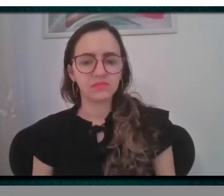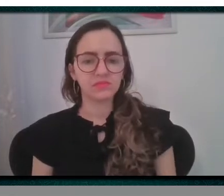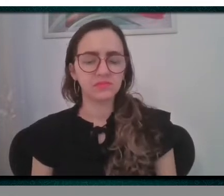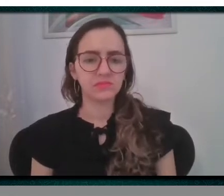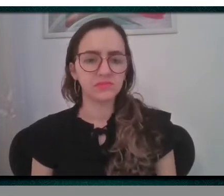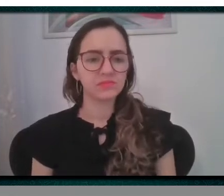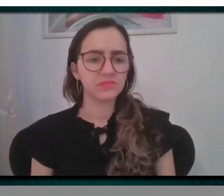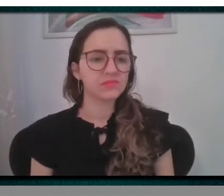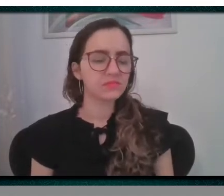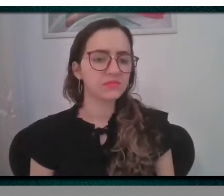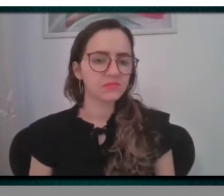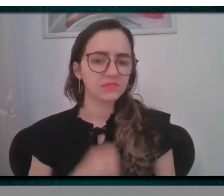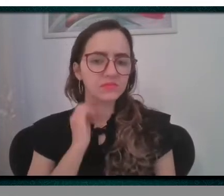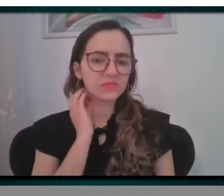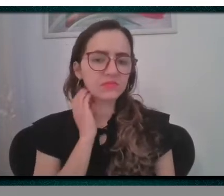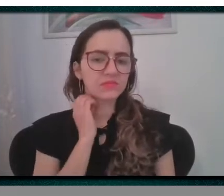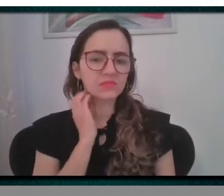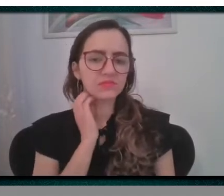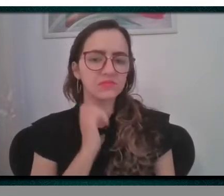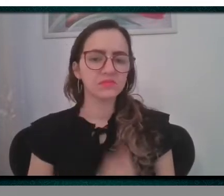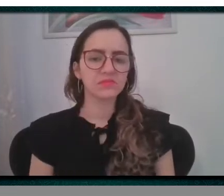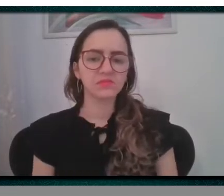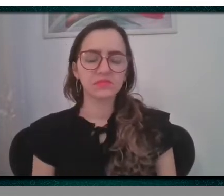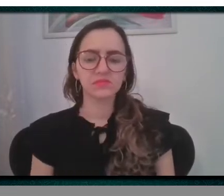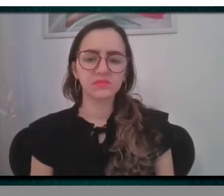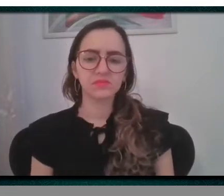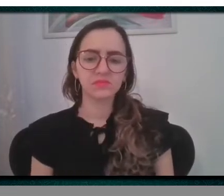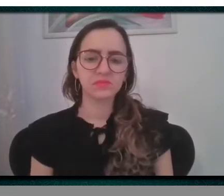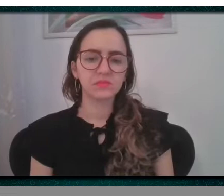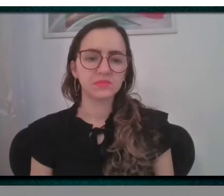Então, como é que seria da base?